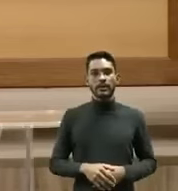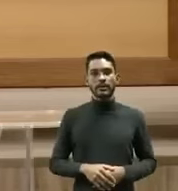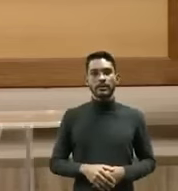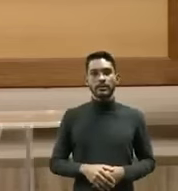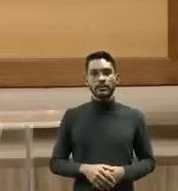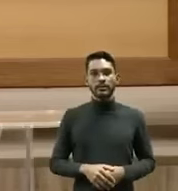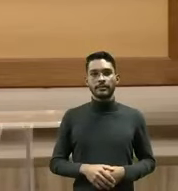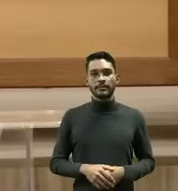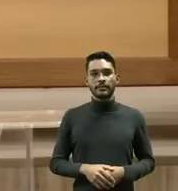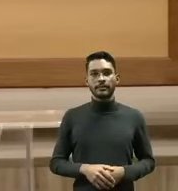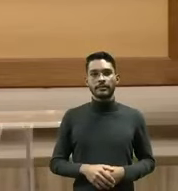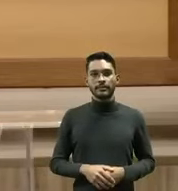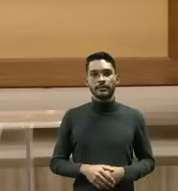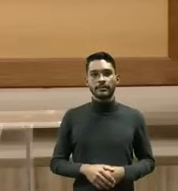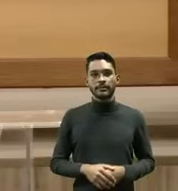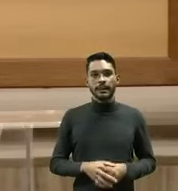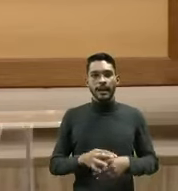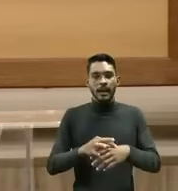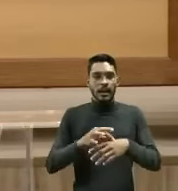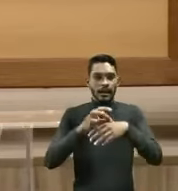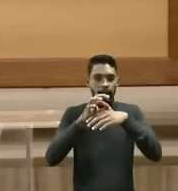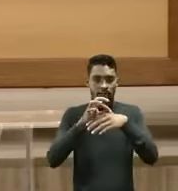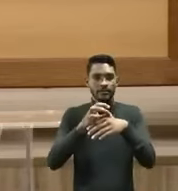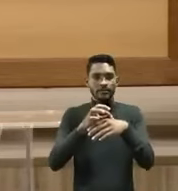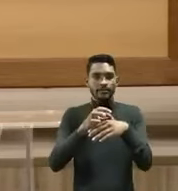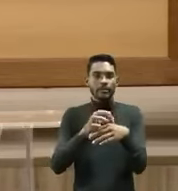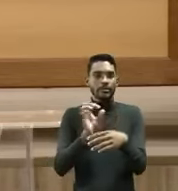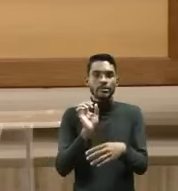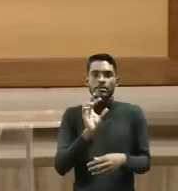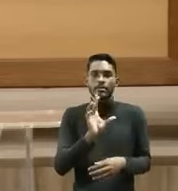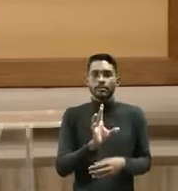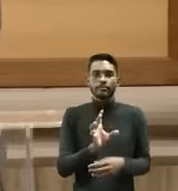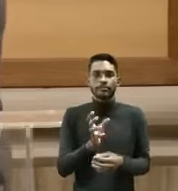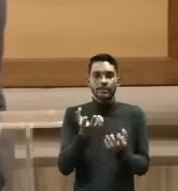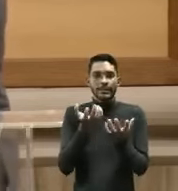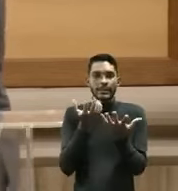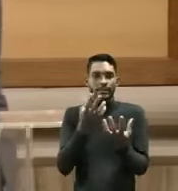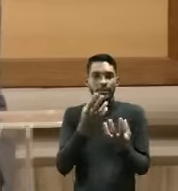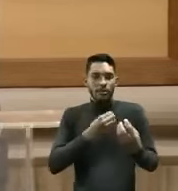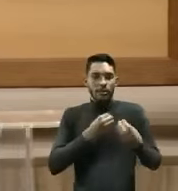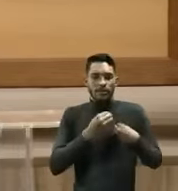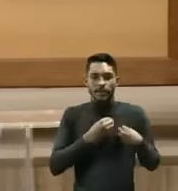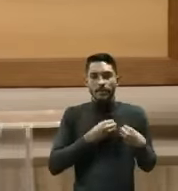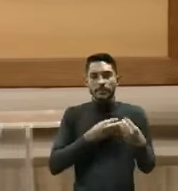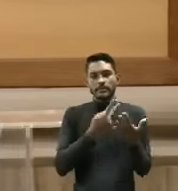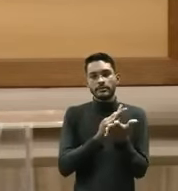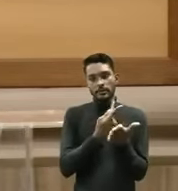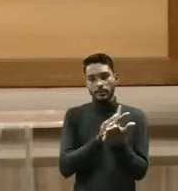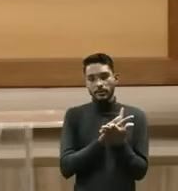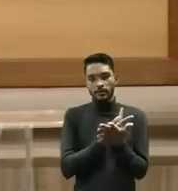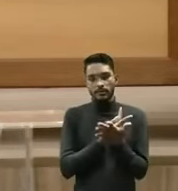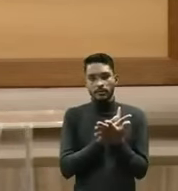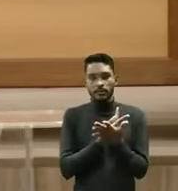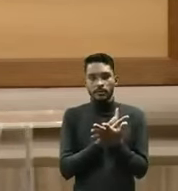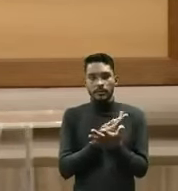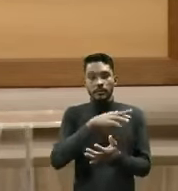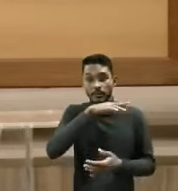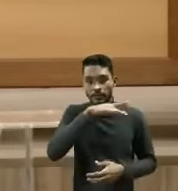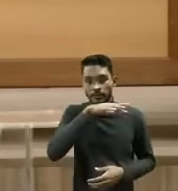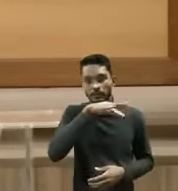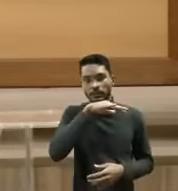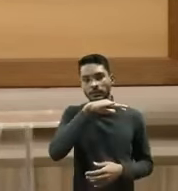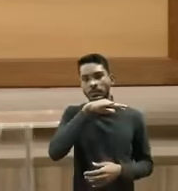bom para Deus a carne só quer o que não presta Vocês entenderam como é as coisa a carne só quer o que não presta e ele vai vivendo dessa